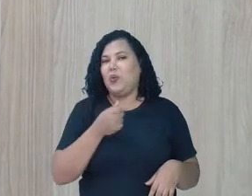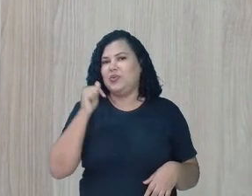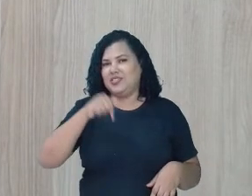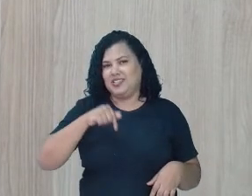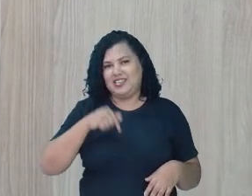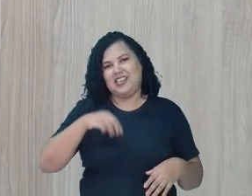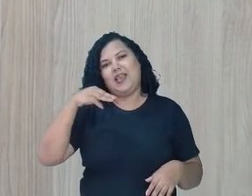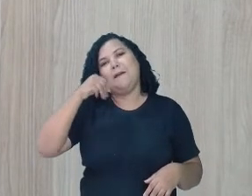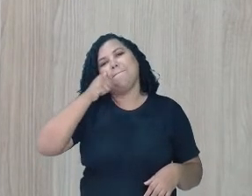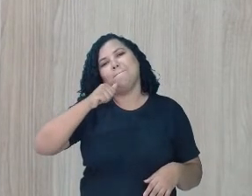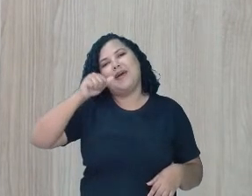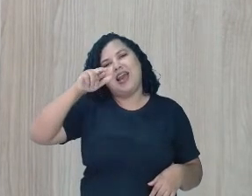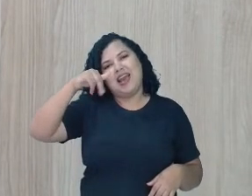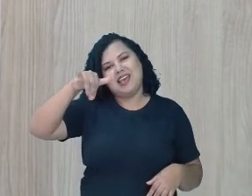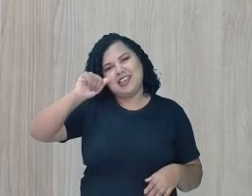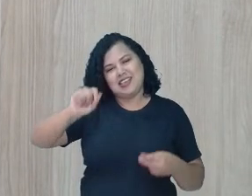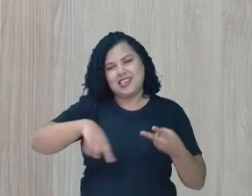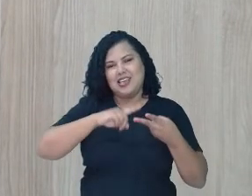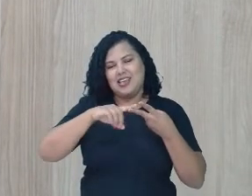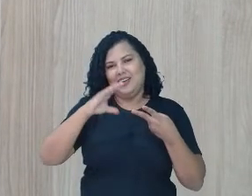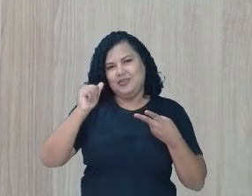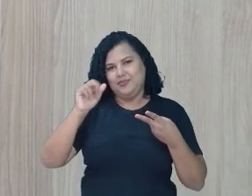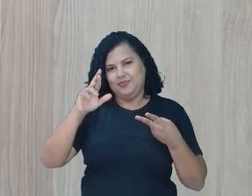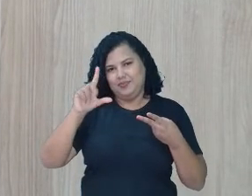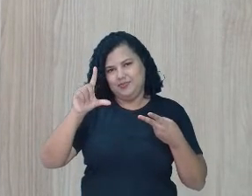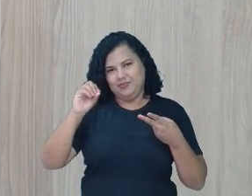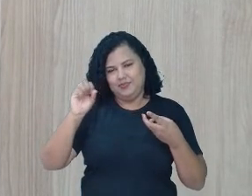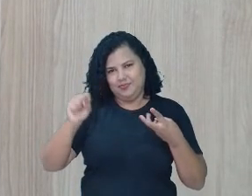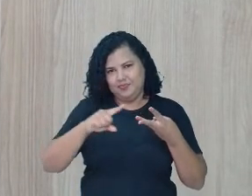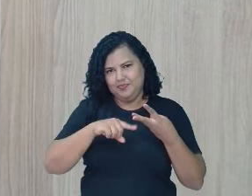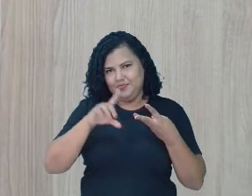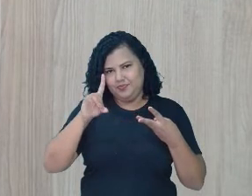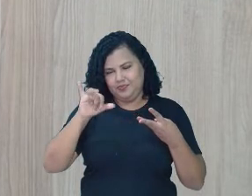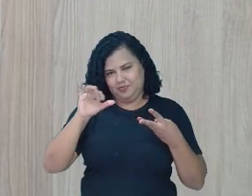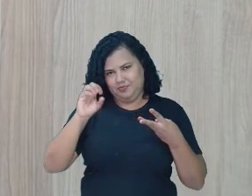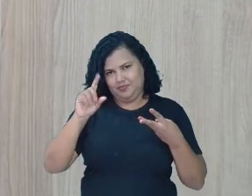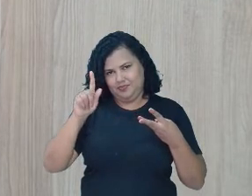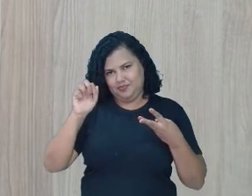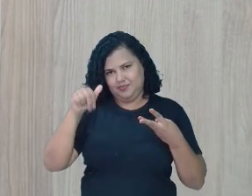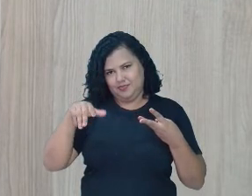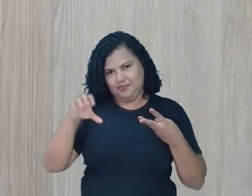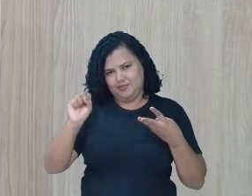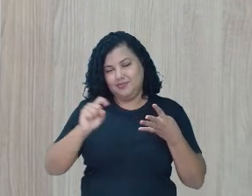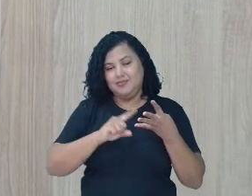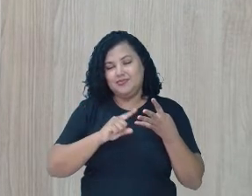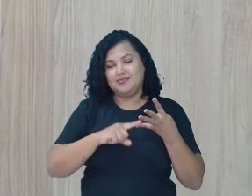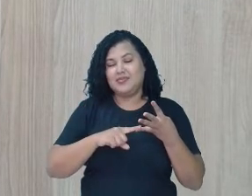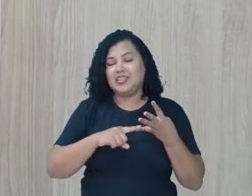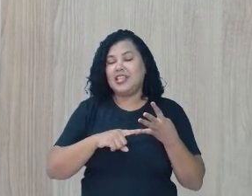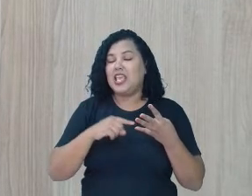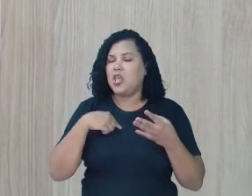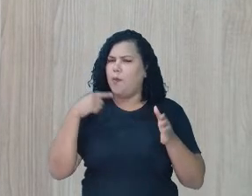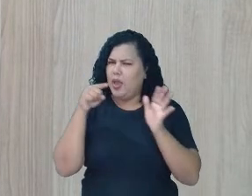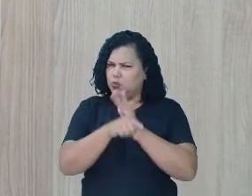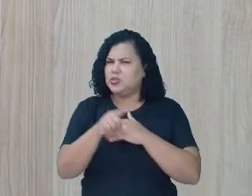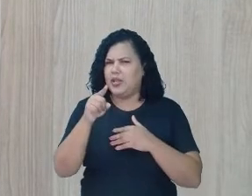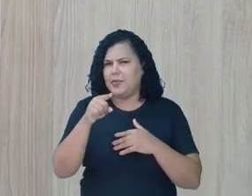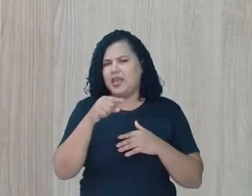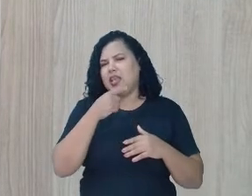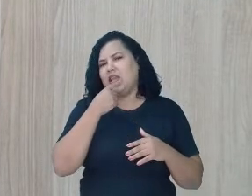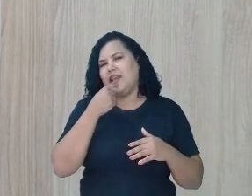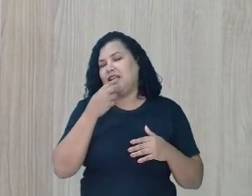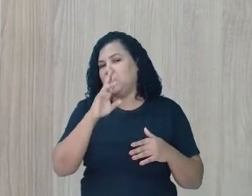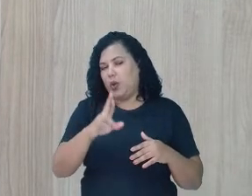com Maria, com Carlos, Diógenes. Eles estão assistindo a aula, eu perguntei para eles, né? Que eles achavam,